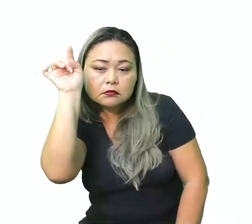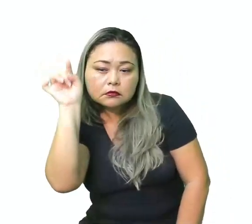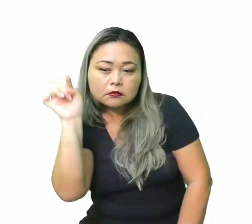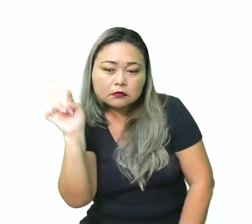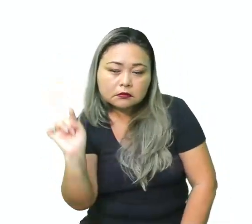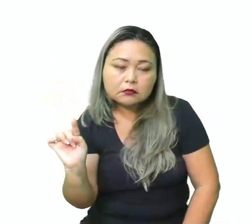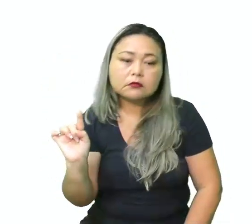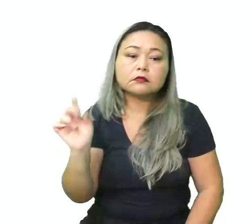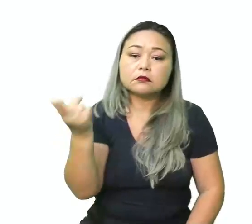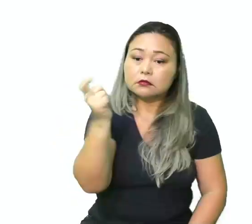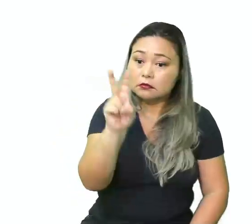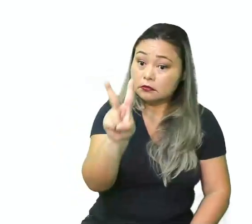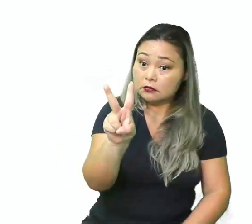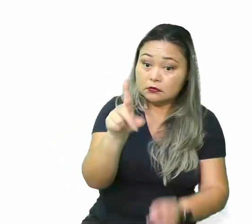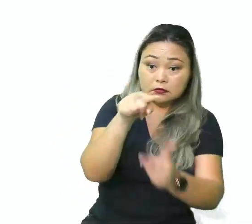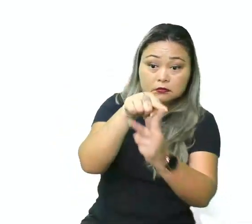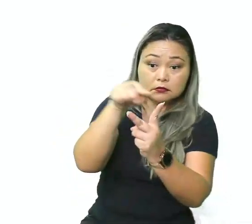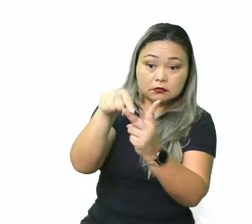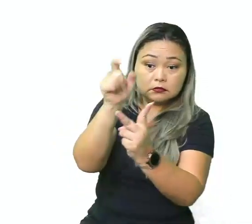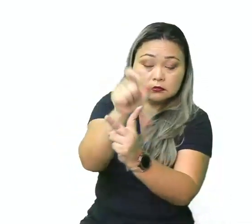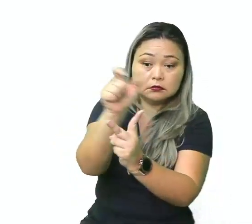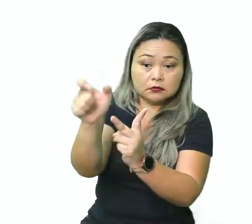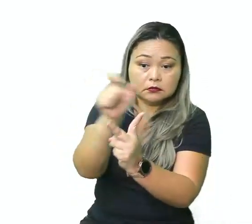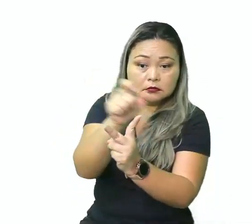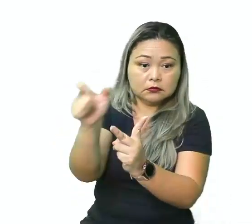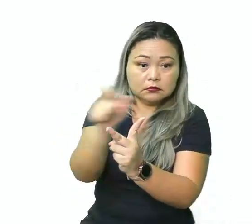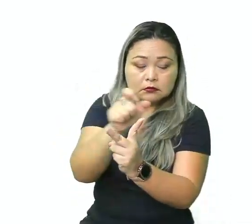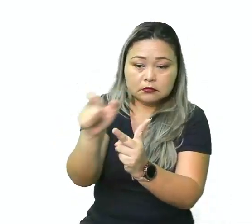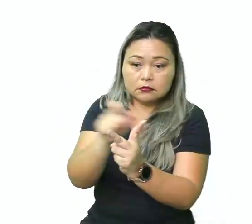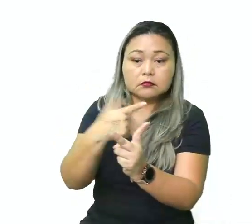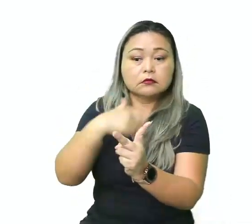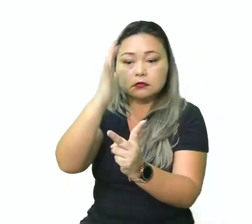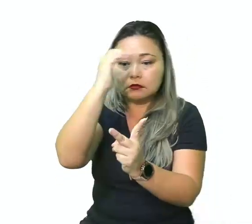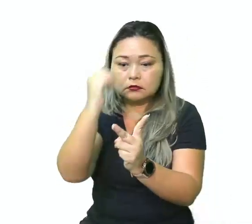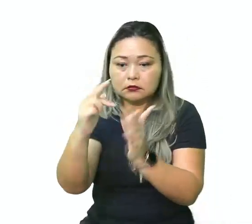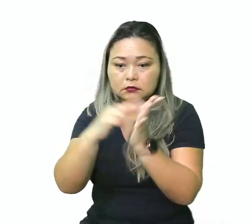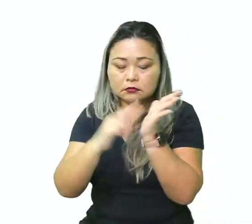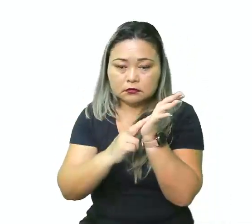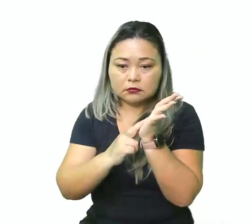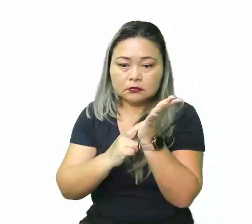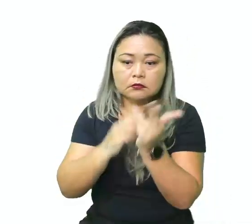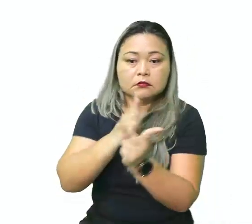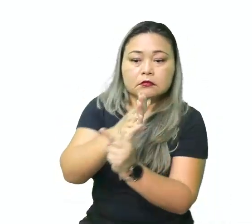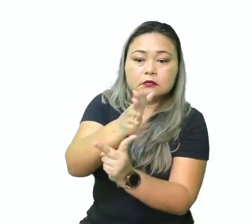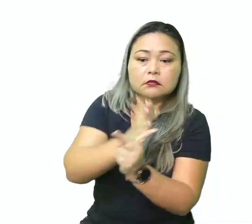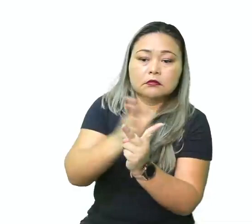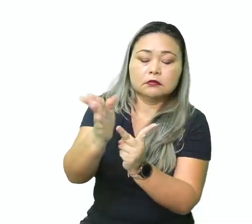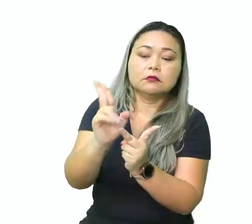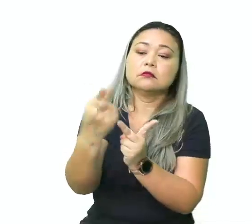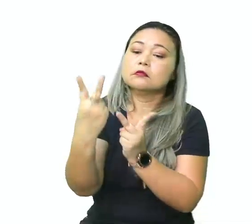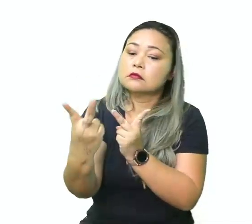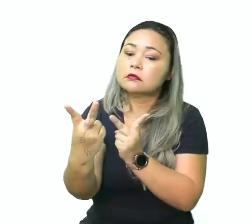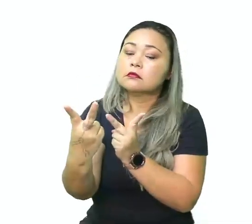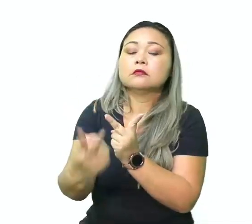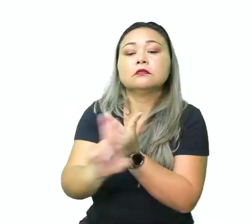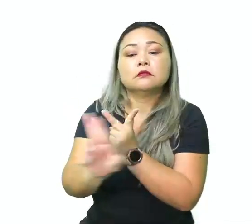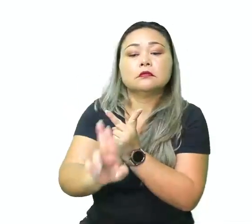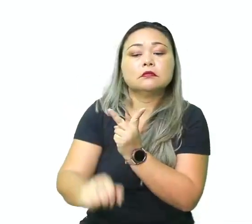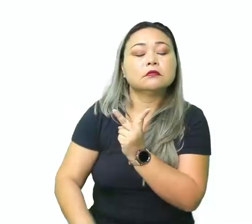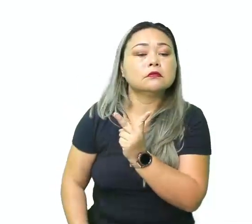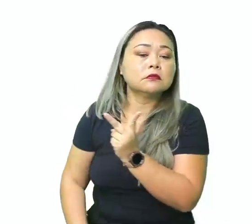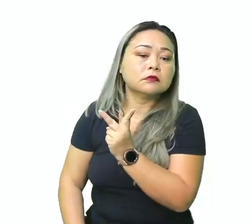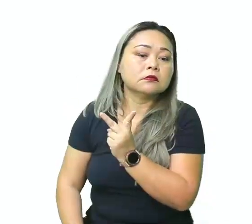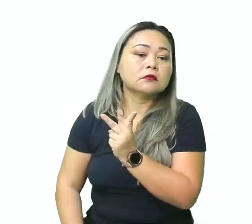deles tem 2 nomes, tá? A nomenclatura respeita a questão da binominal, ou seja, tem 2 nomes.